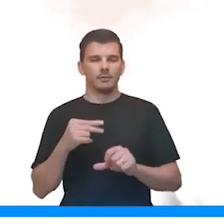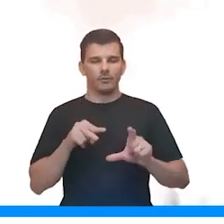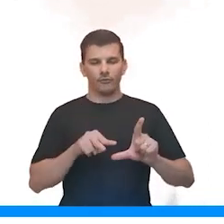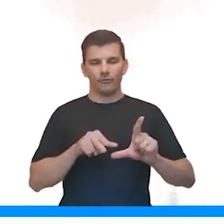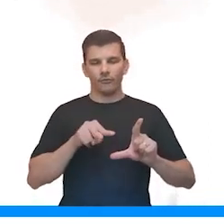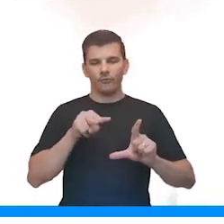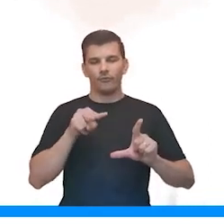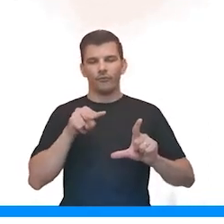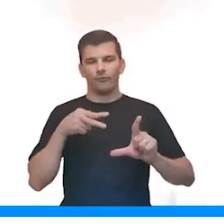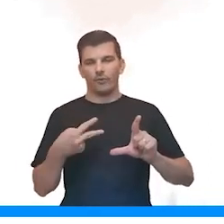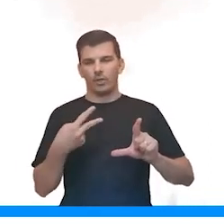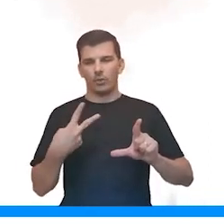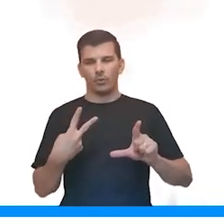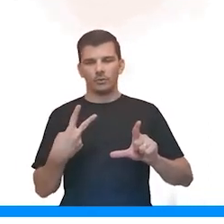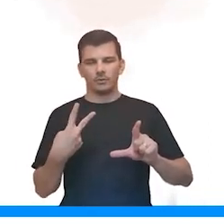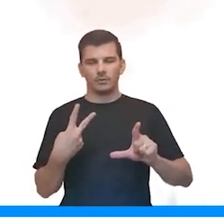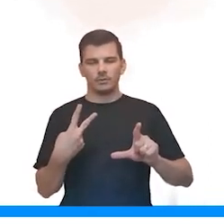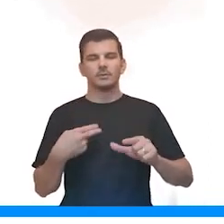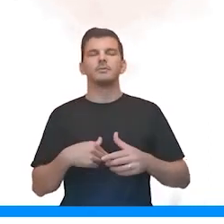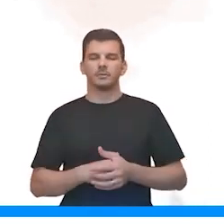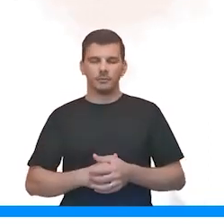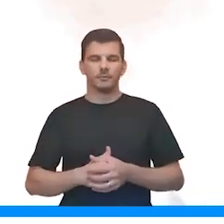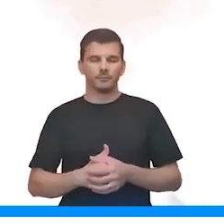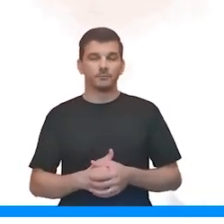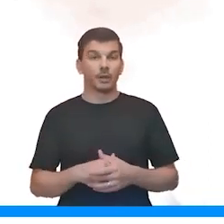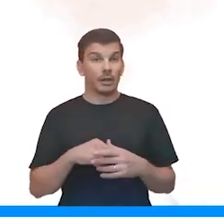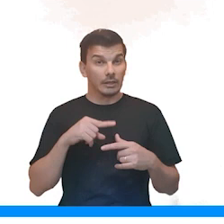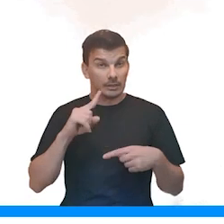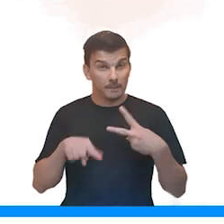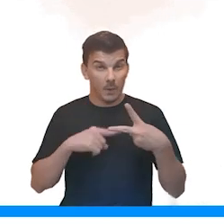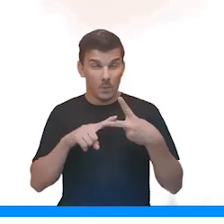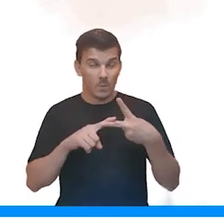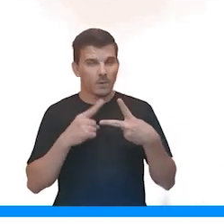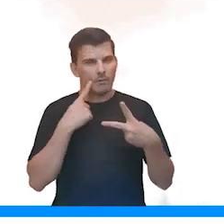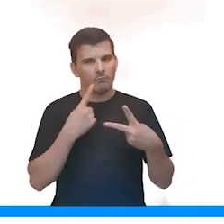pressão P2 e um volume V2, tá?